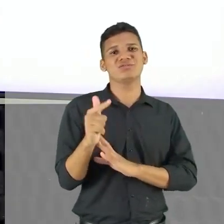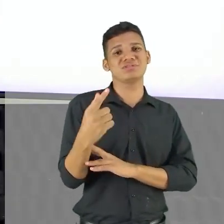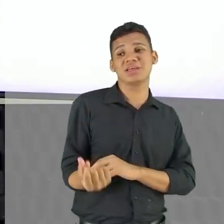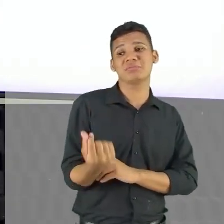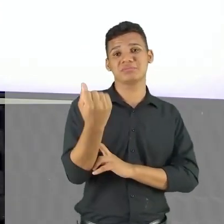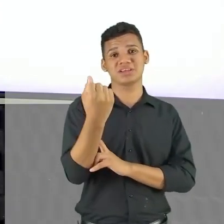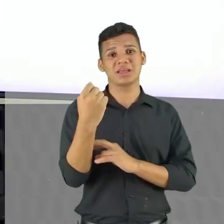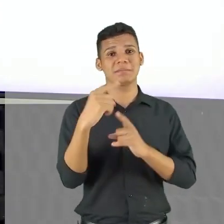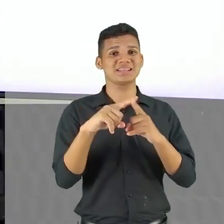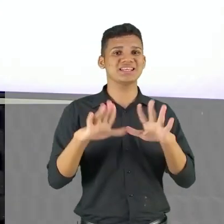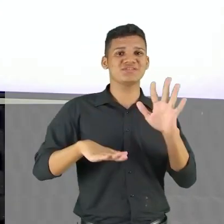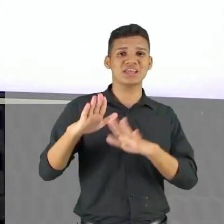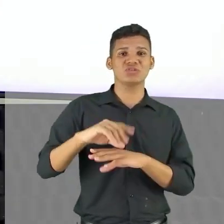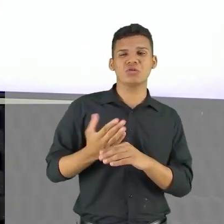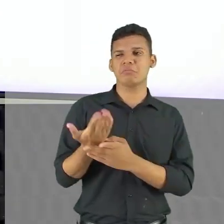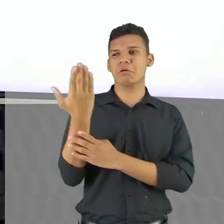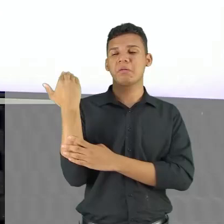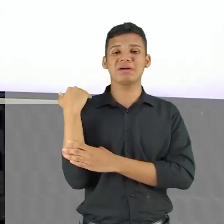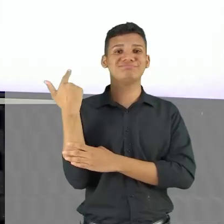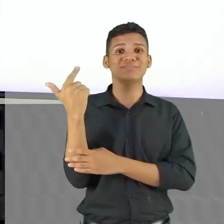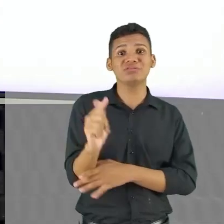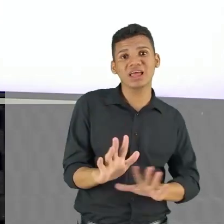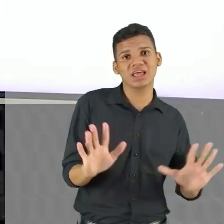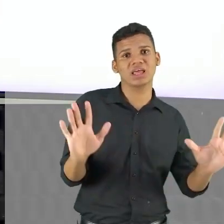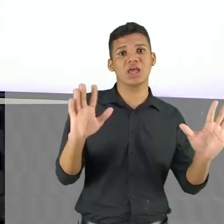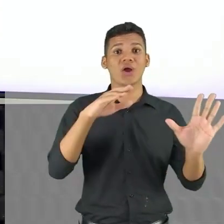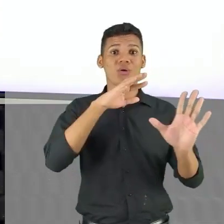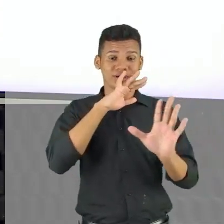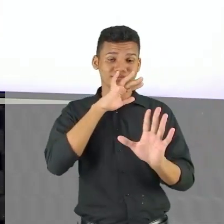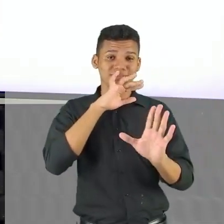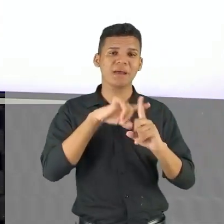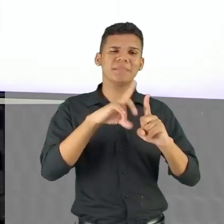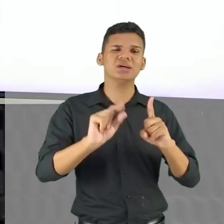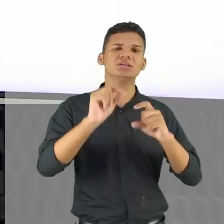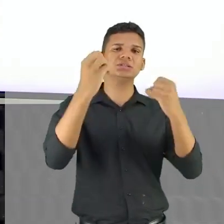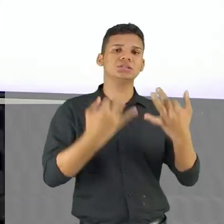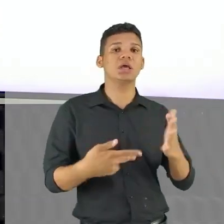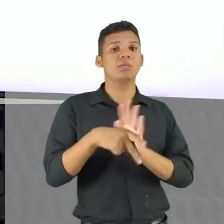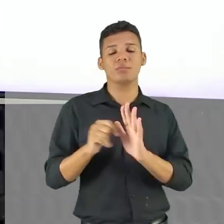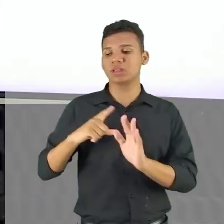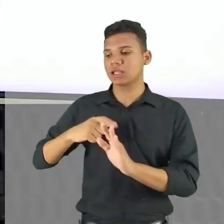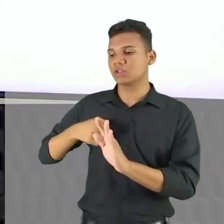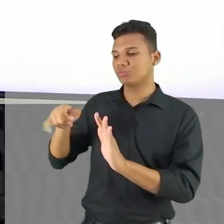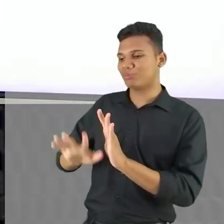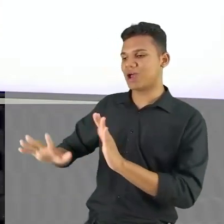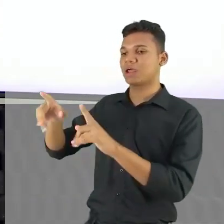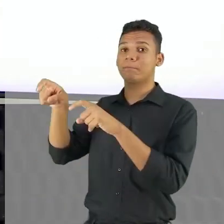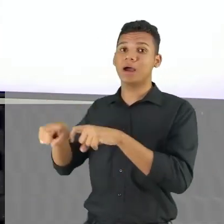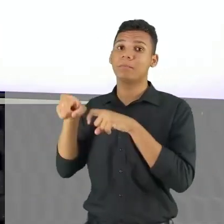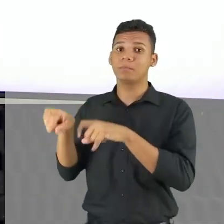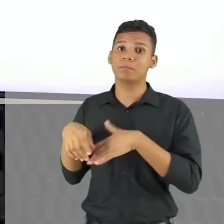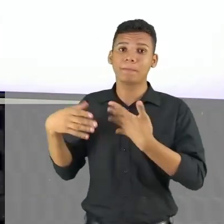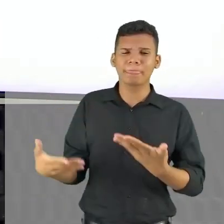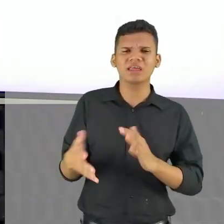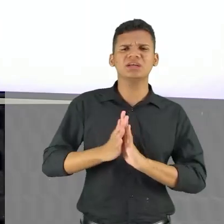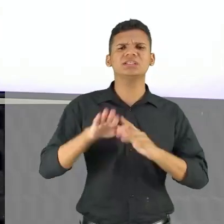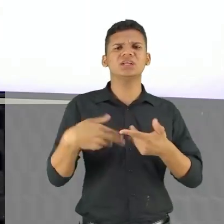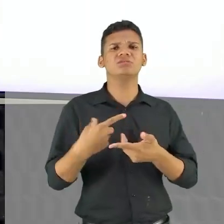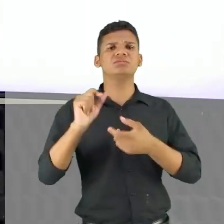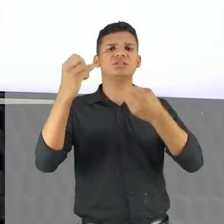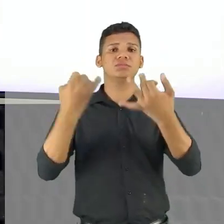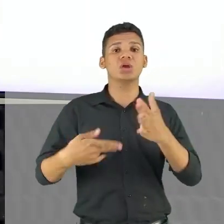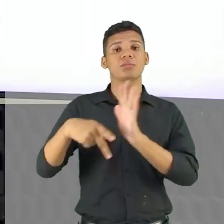que era mal distribuído naquela época. Esse caso bem aqui fala da questão agrária. E falar da questão agrária é falar da